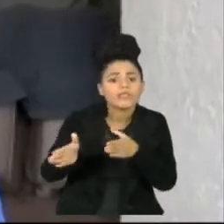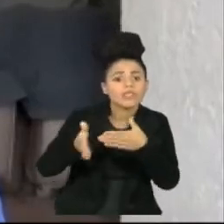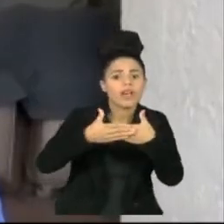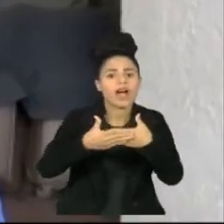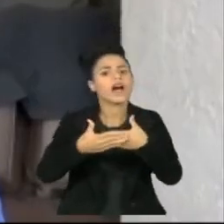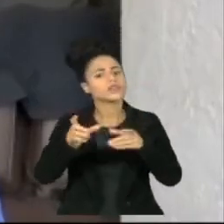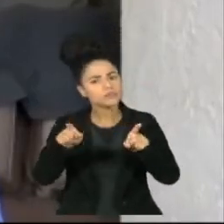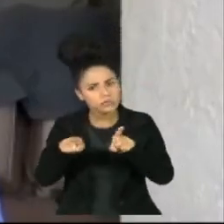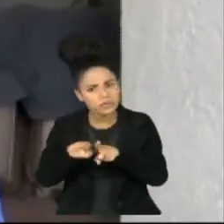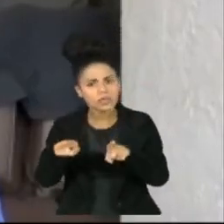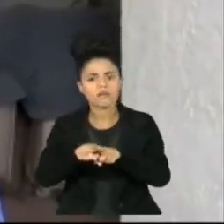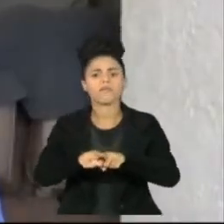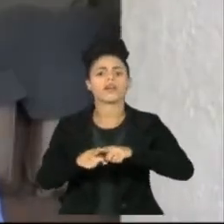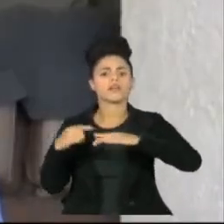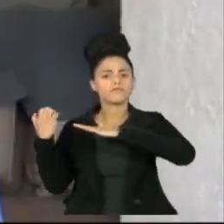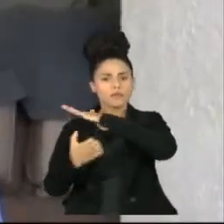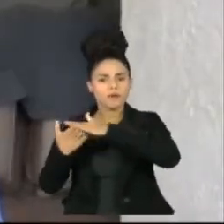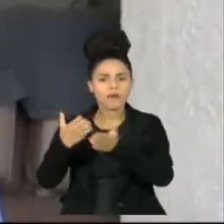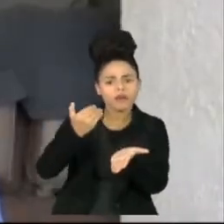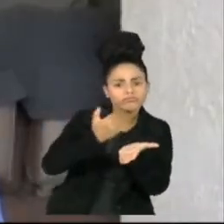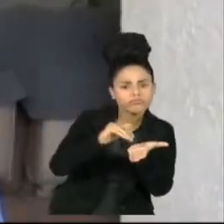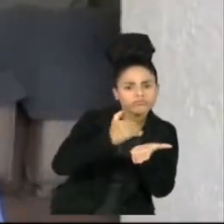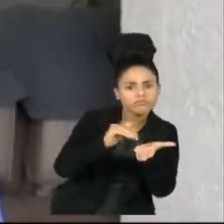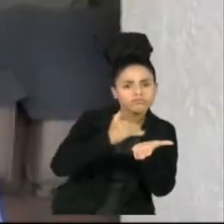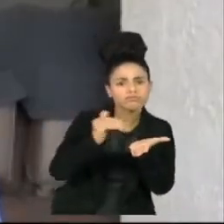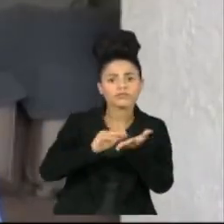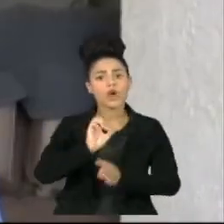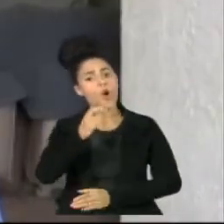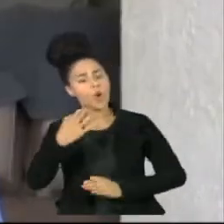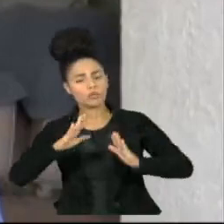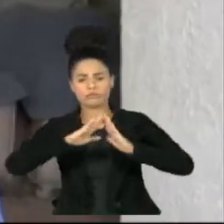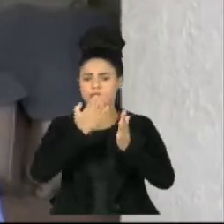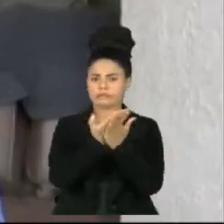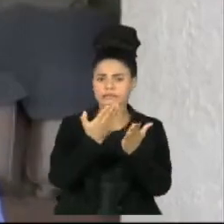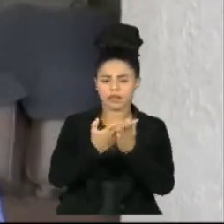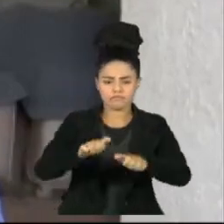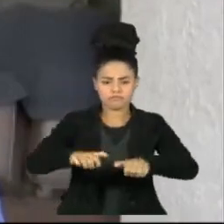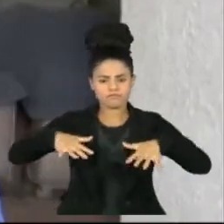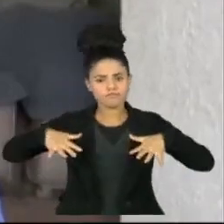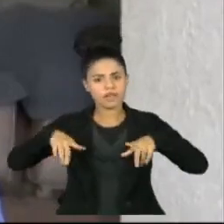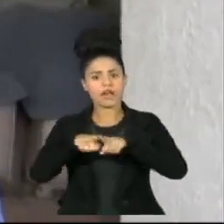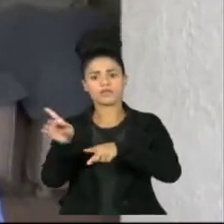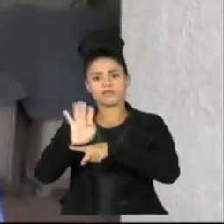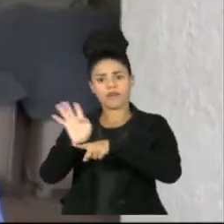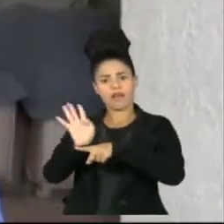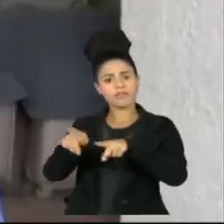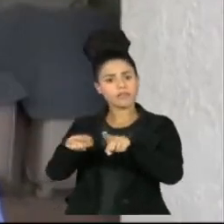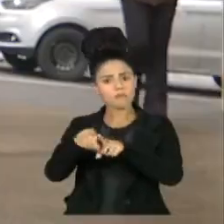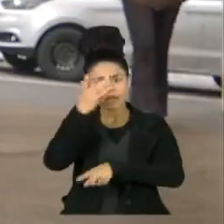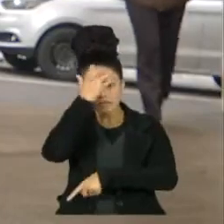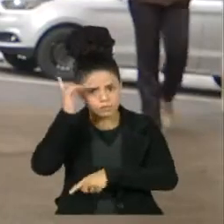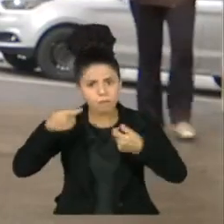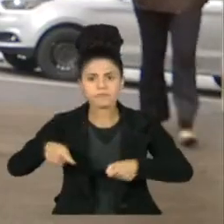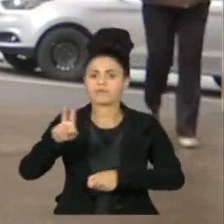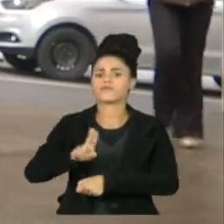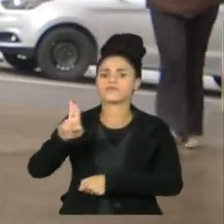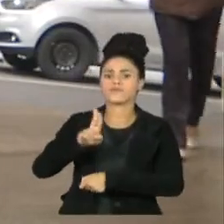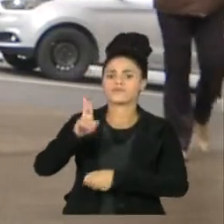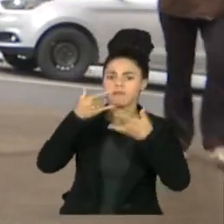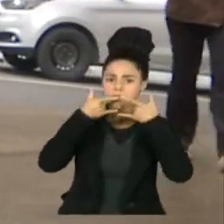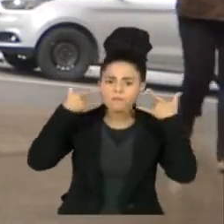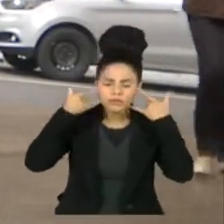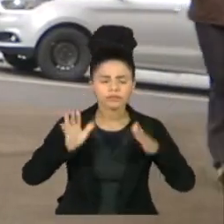ambiente de trabalho, nos escritórios, ou na sala de aula, ou na sala de cinema, que as pessoas utilizem máscaras. Apesar